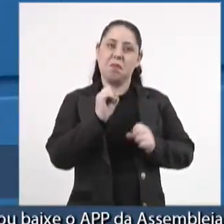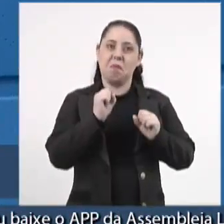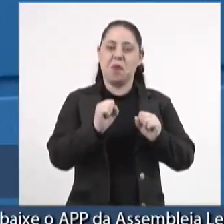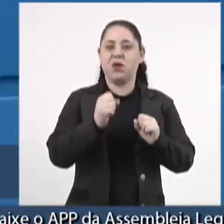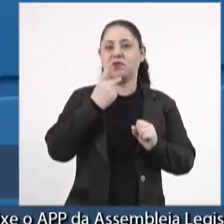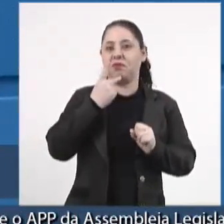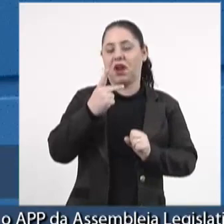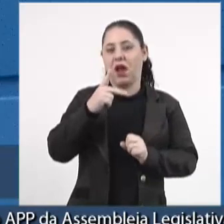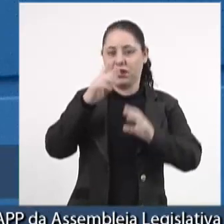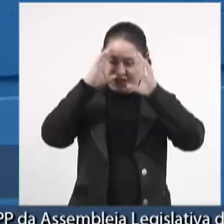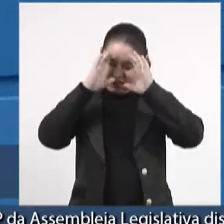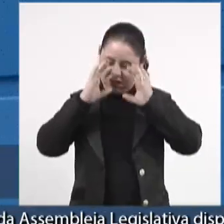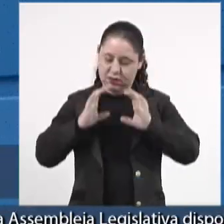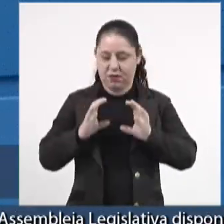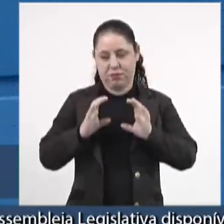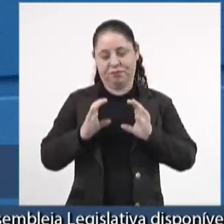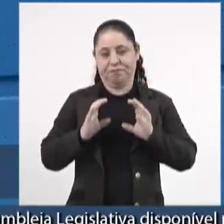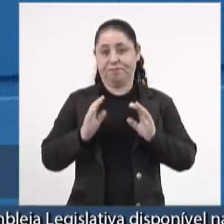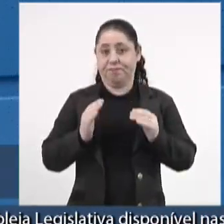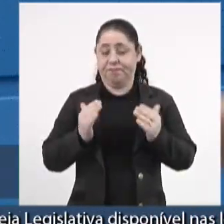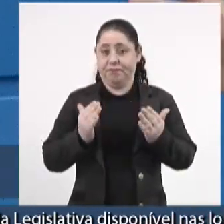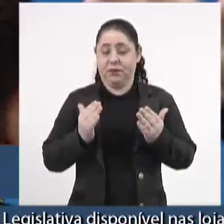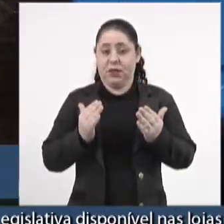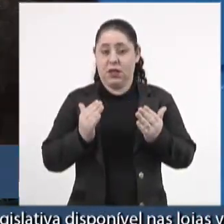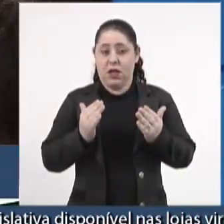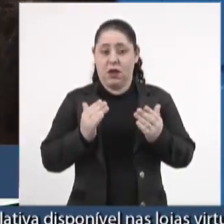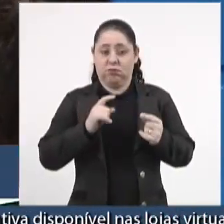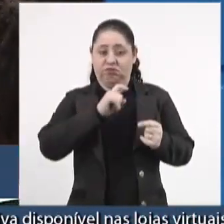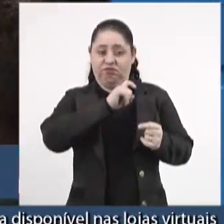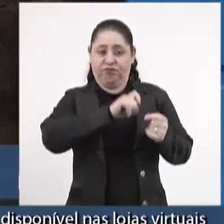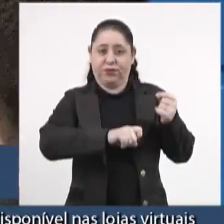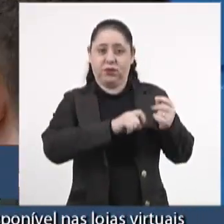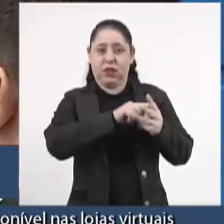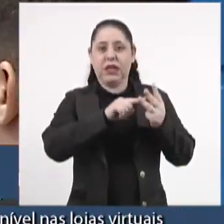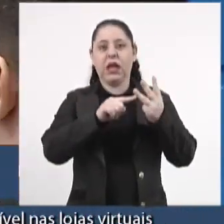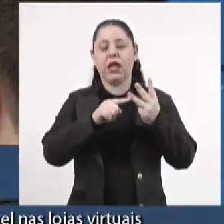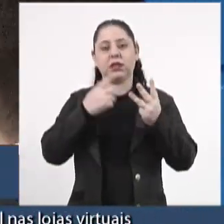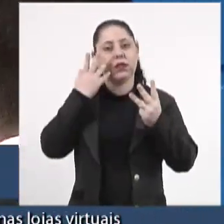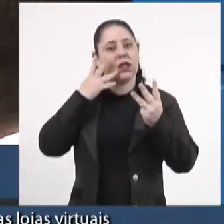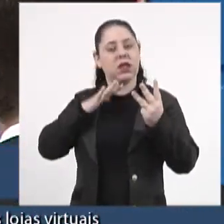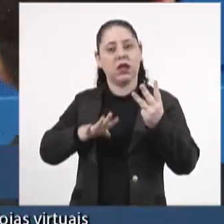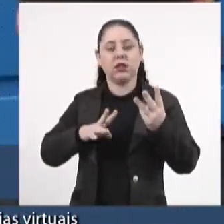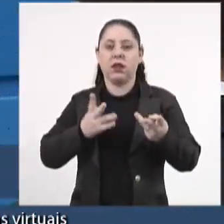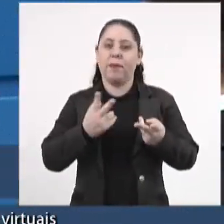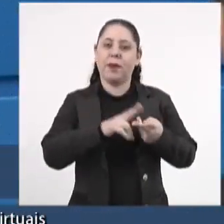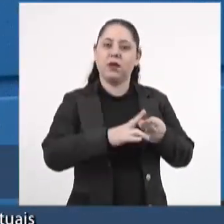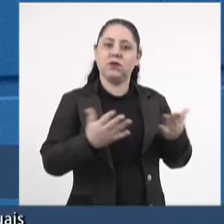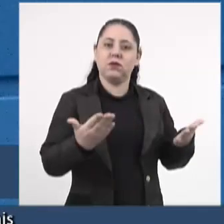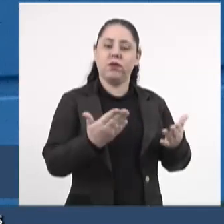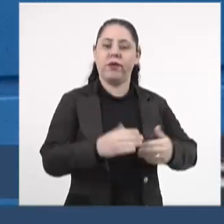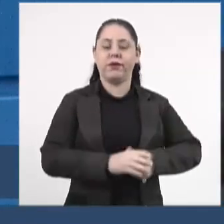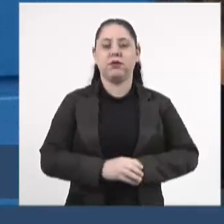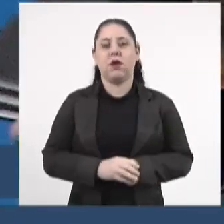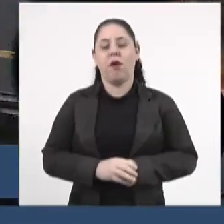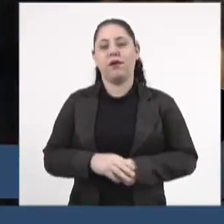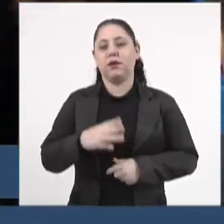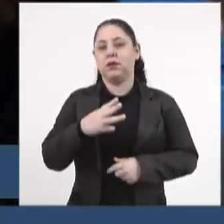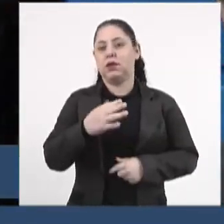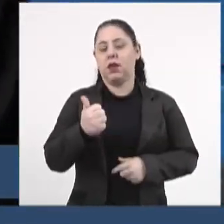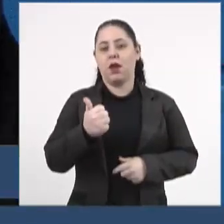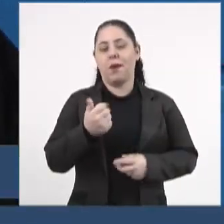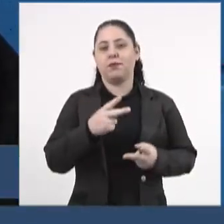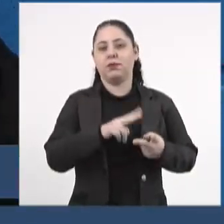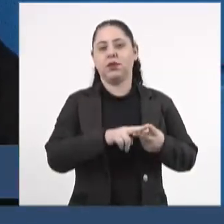nós poderíamos chamá-lo de cidadão, ele estuprou 3 crianças, está preso.